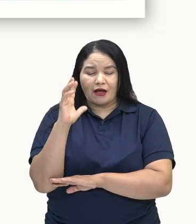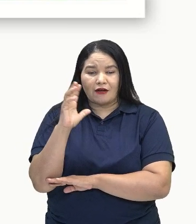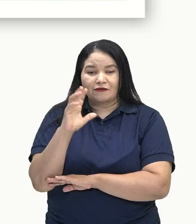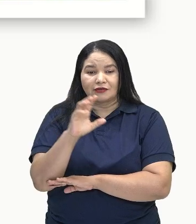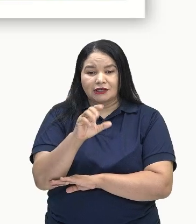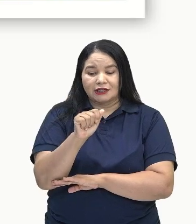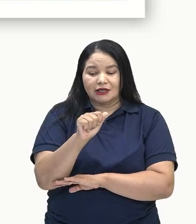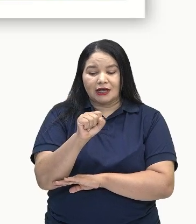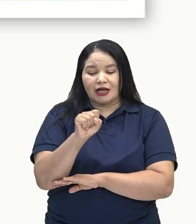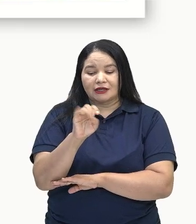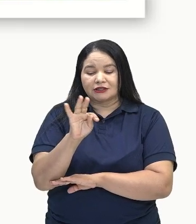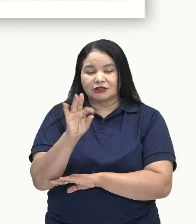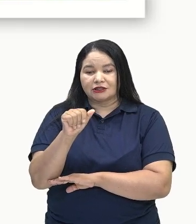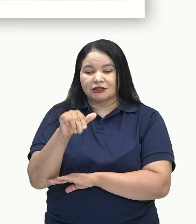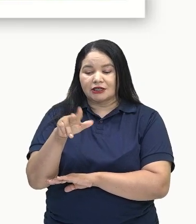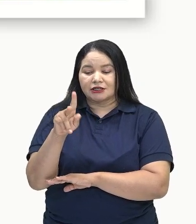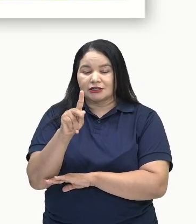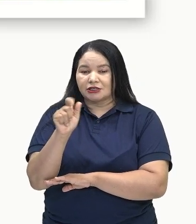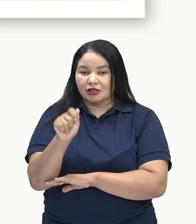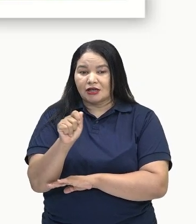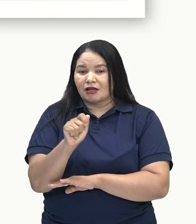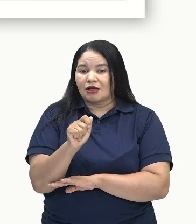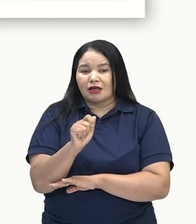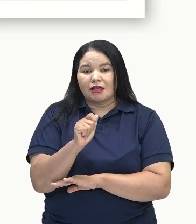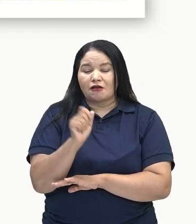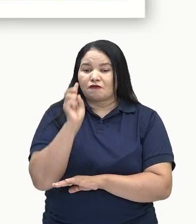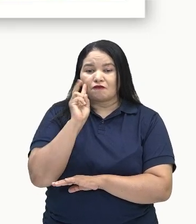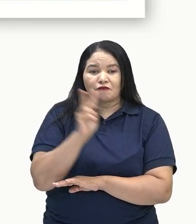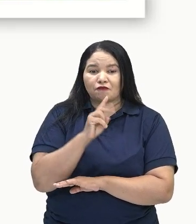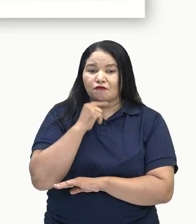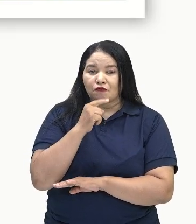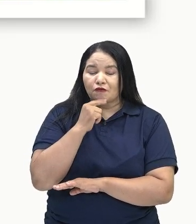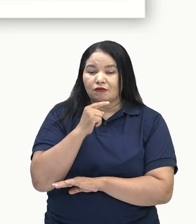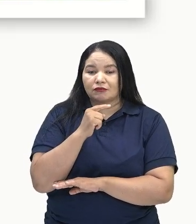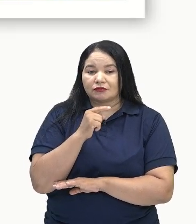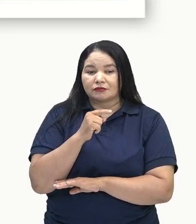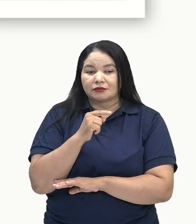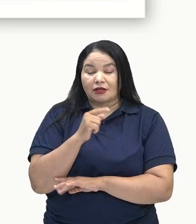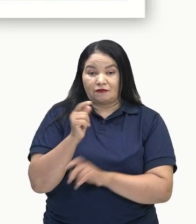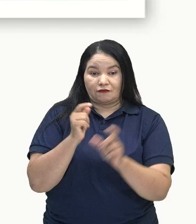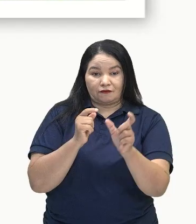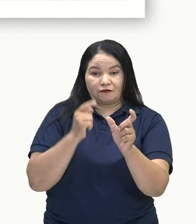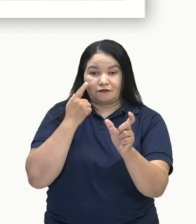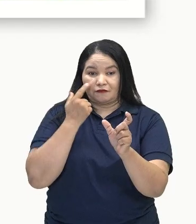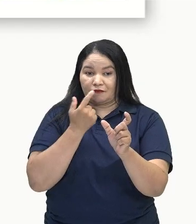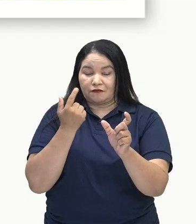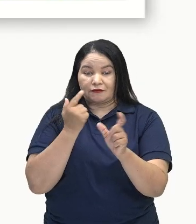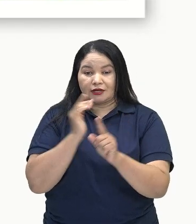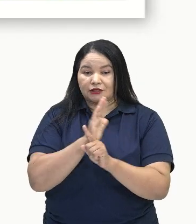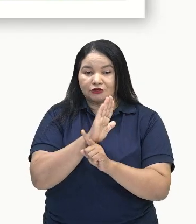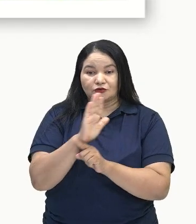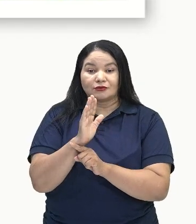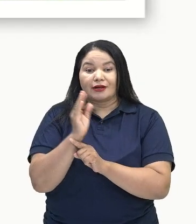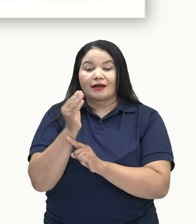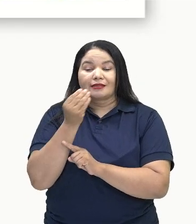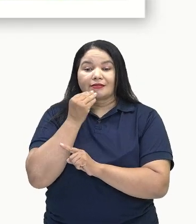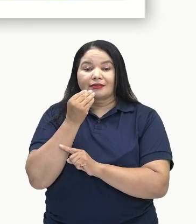Brazil nut tree. Veja a expressão utilizada, how would you feel? Nos ajuda a